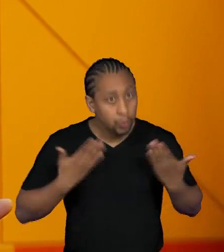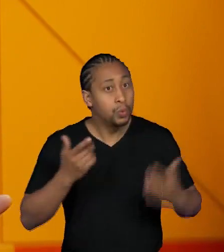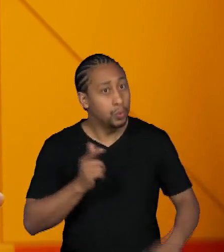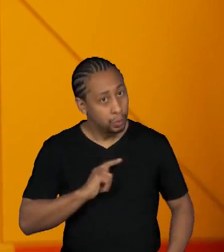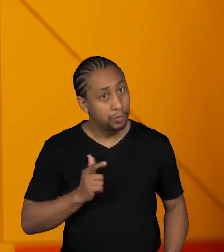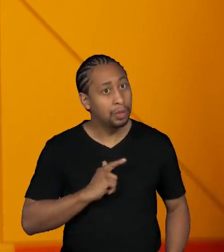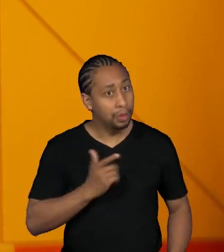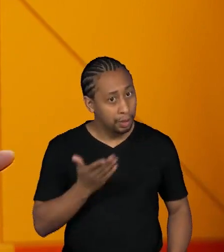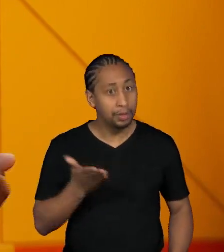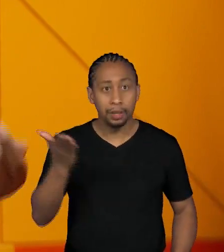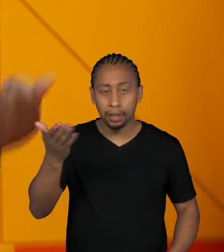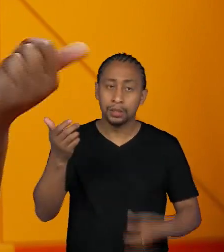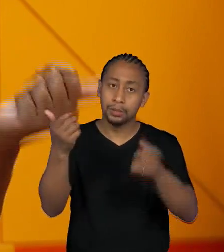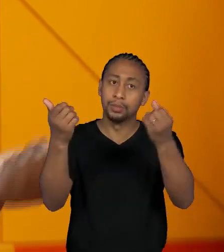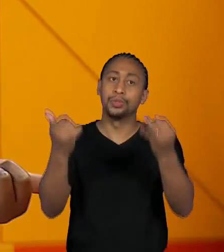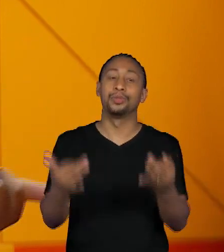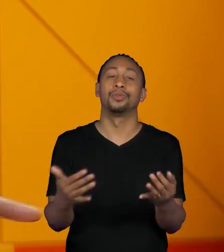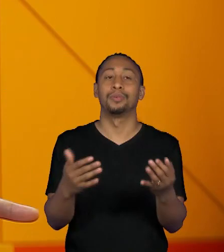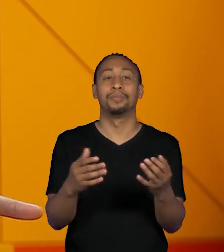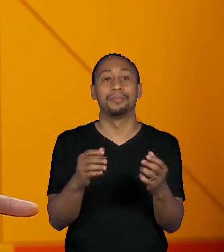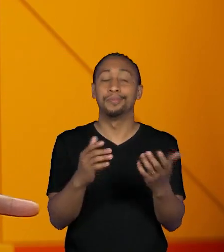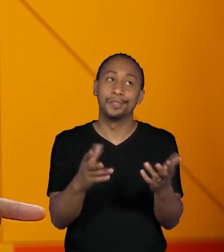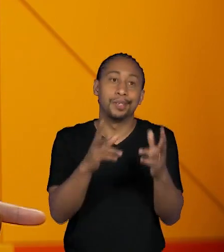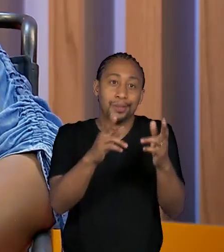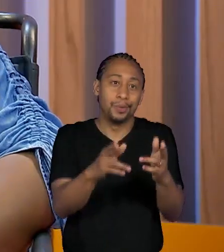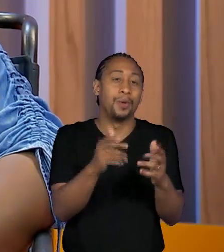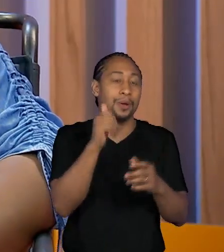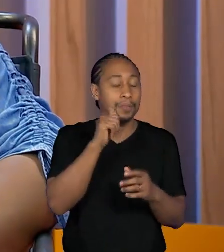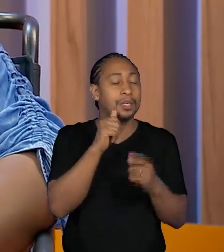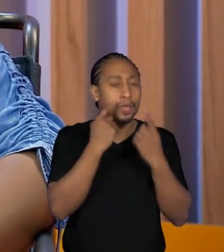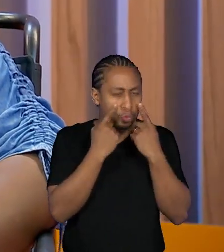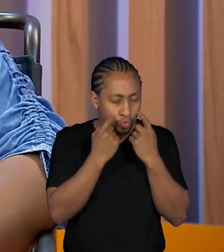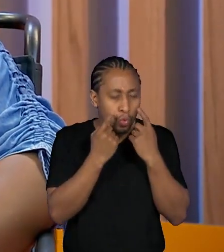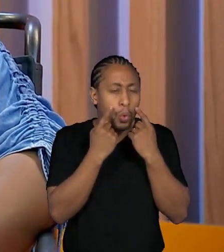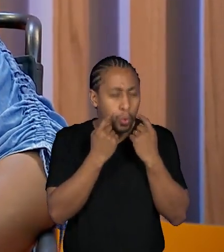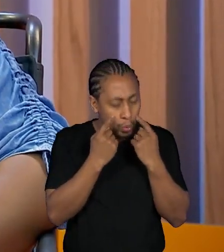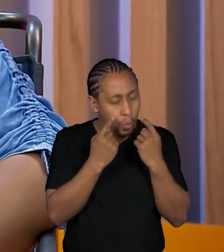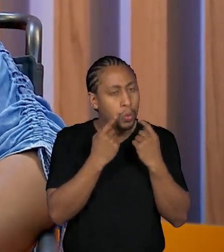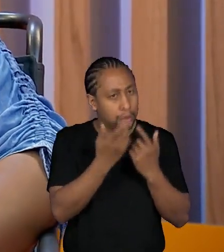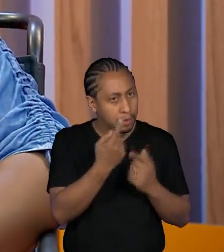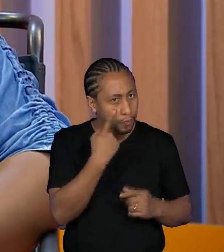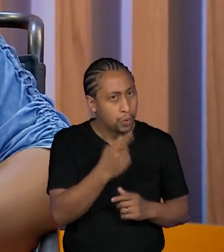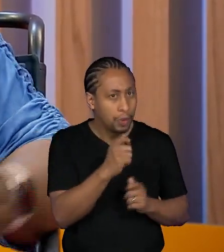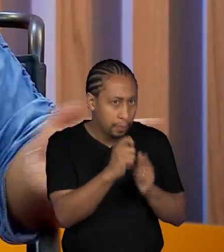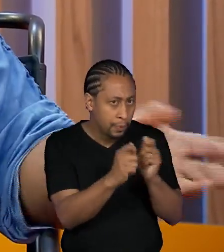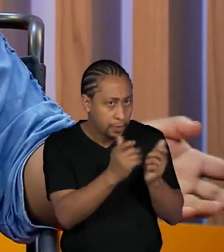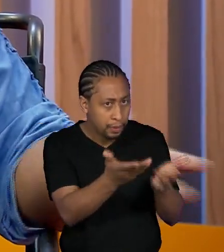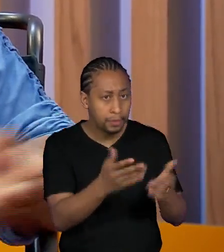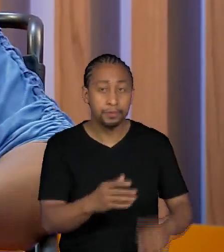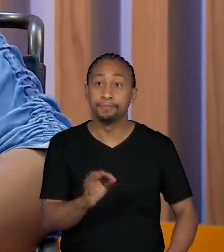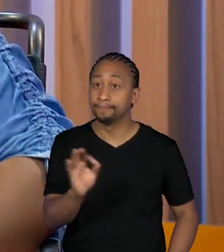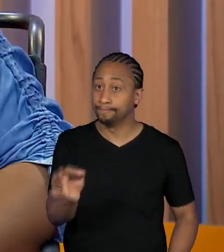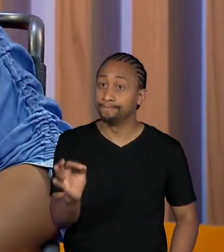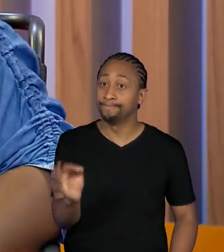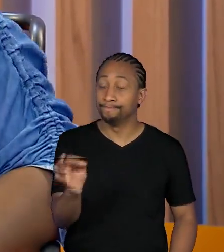fala da Josi tem muito a ver com aquele choro que a gente acabou de ver ali na reportagem, né? Exatamente. E como a Josi falou do preço a